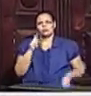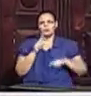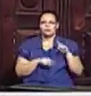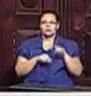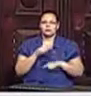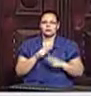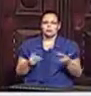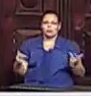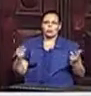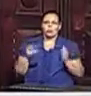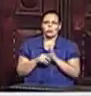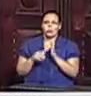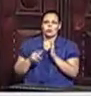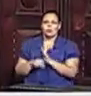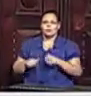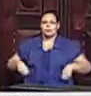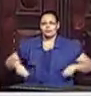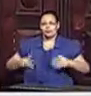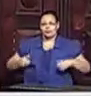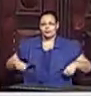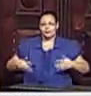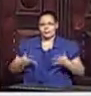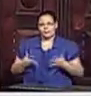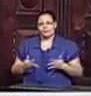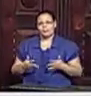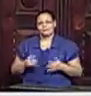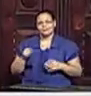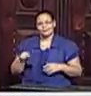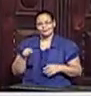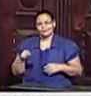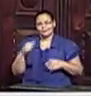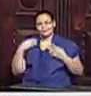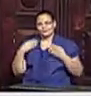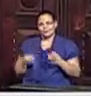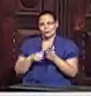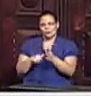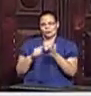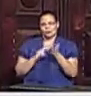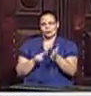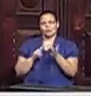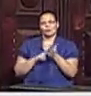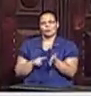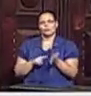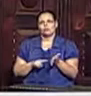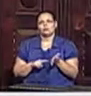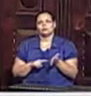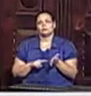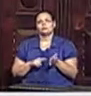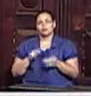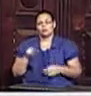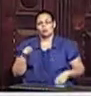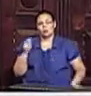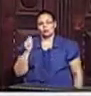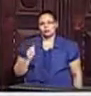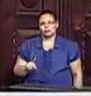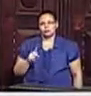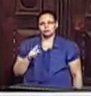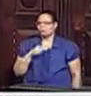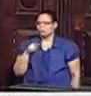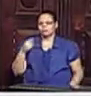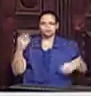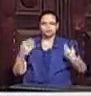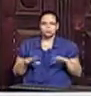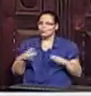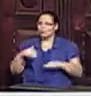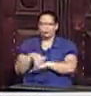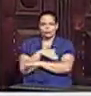material roubado, prejuízo com roubo de encomendas por parte dos Correios. Os carteiros estão se aposentando, os carteiros estão se recusando a ir